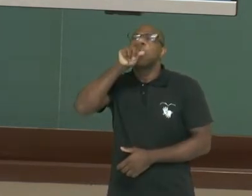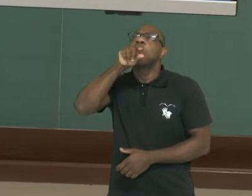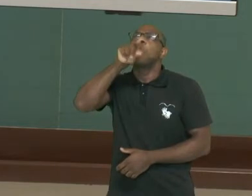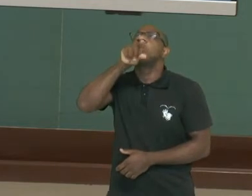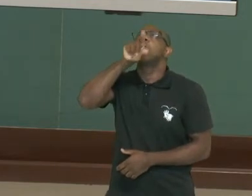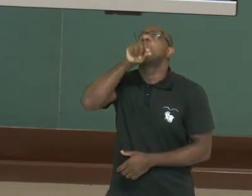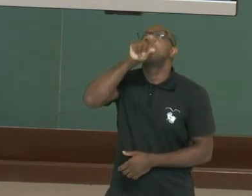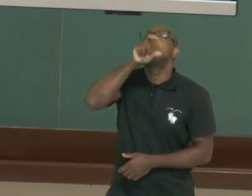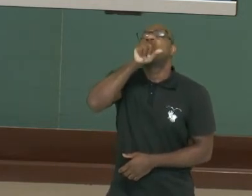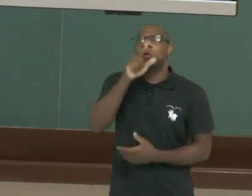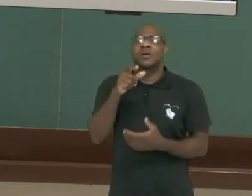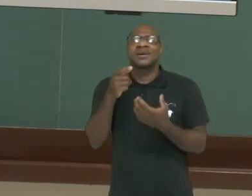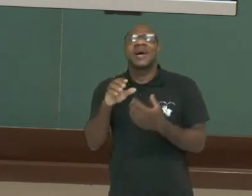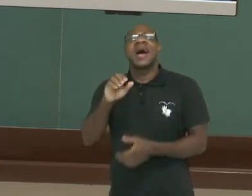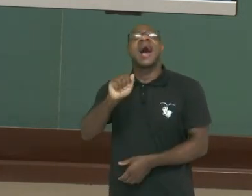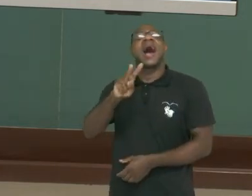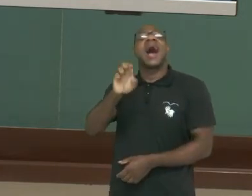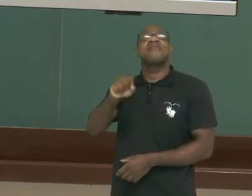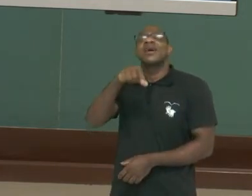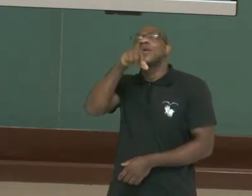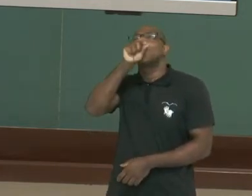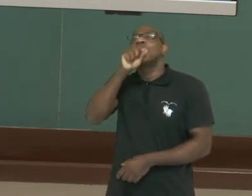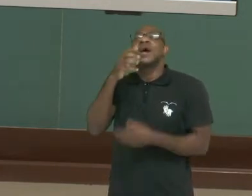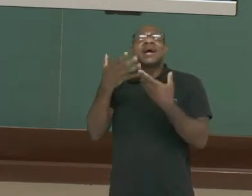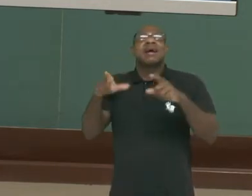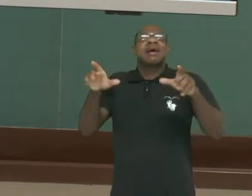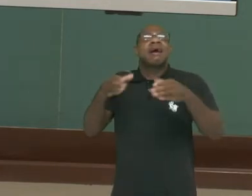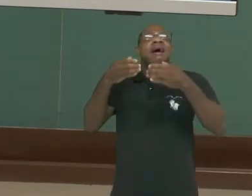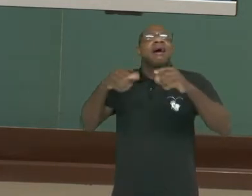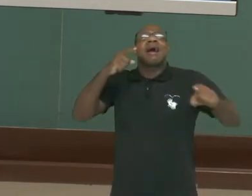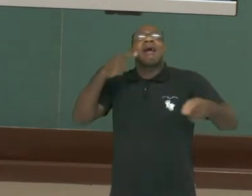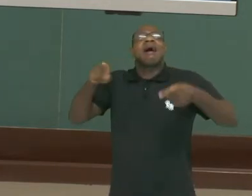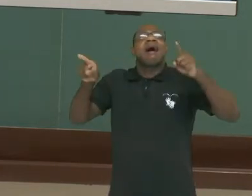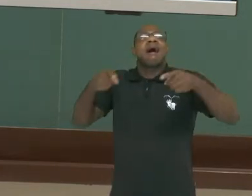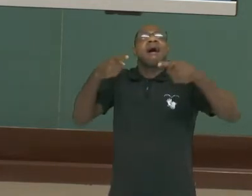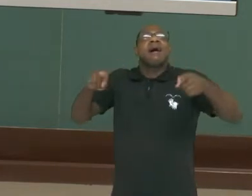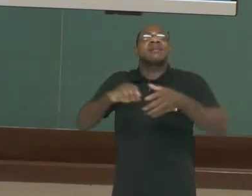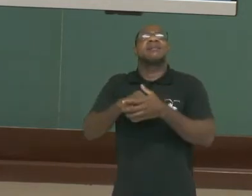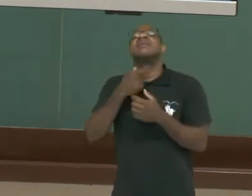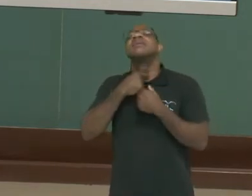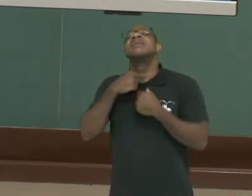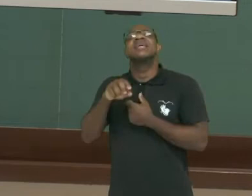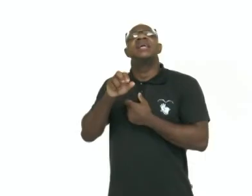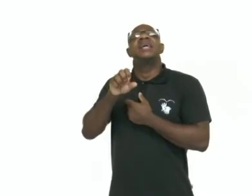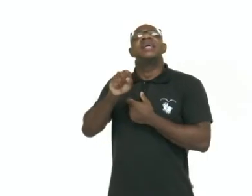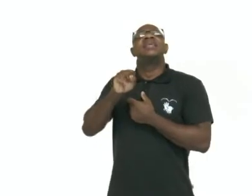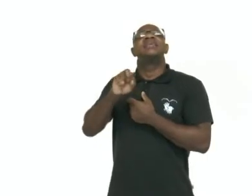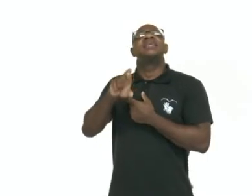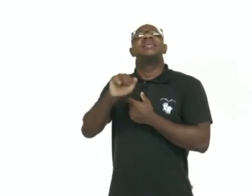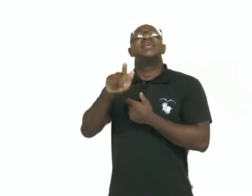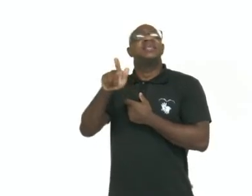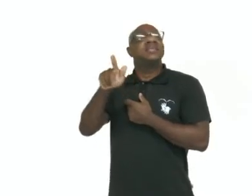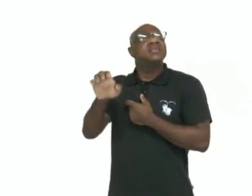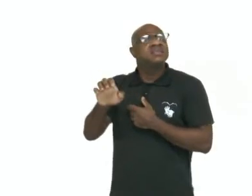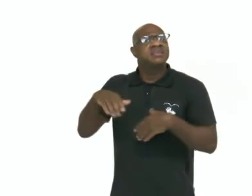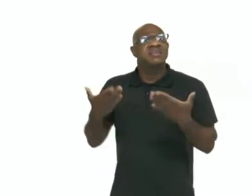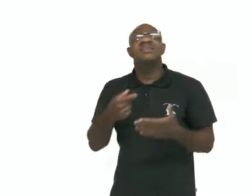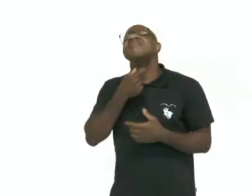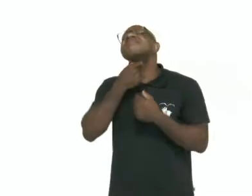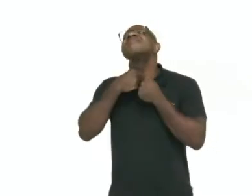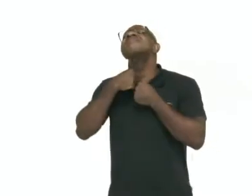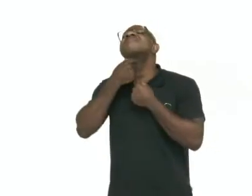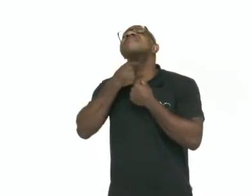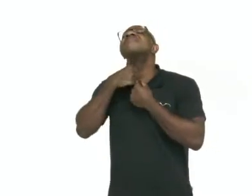isso mesmo, né? O canto das aves ocorre então no órgão chamado de siringe, né? Aqui nós temos uma imagem linda, né? Que